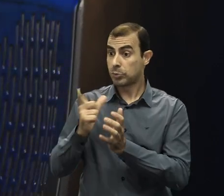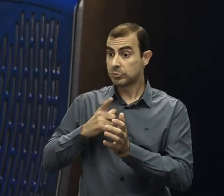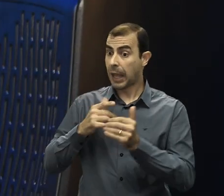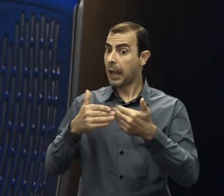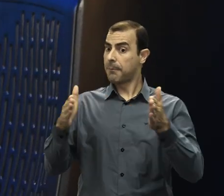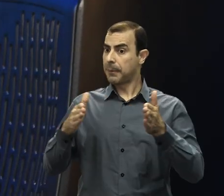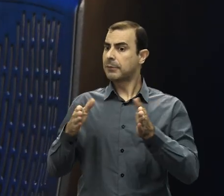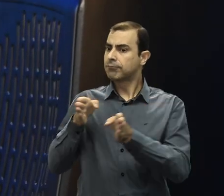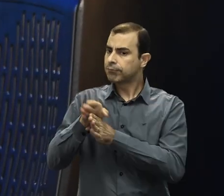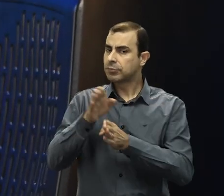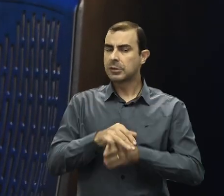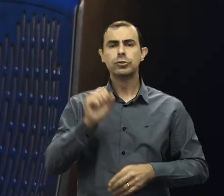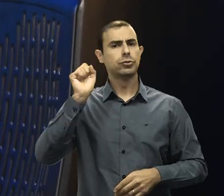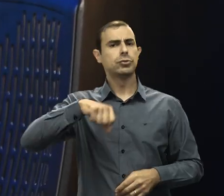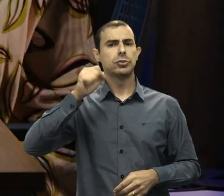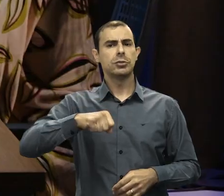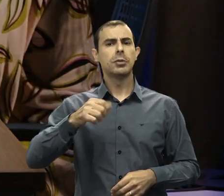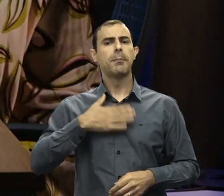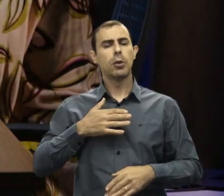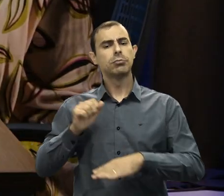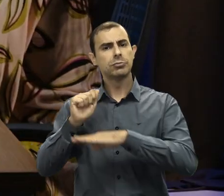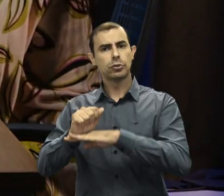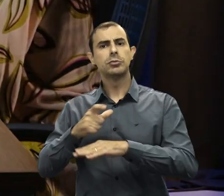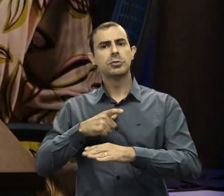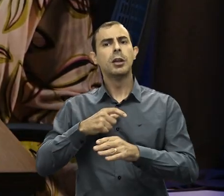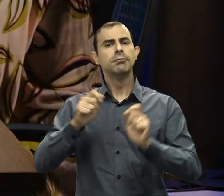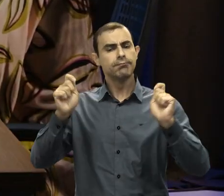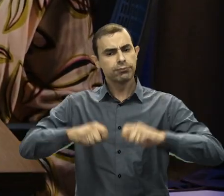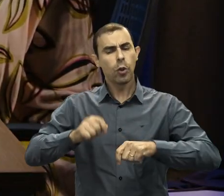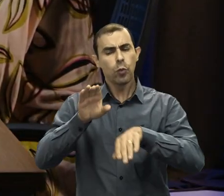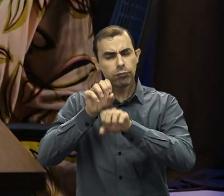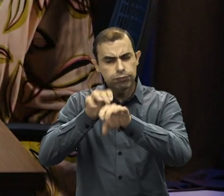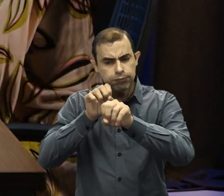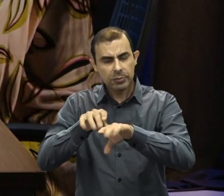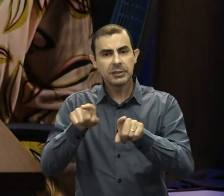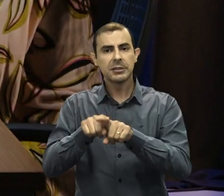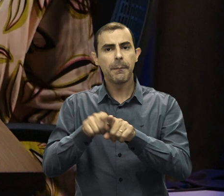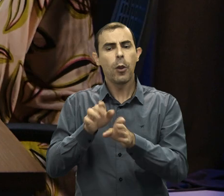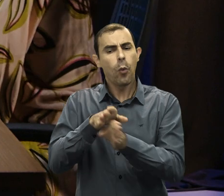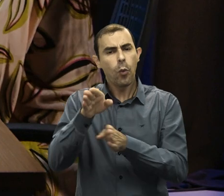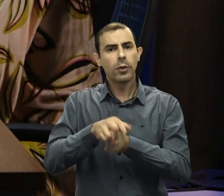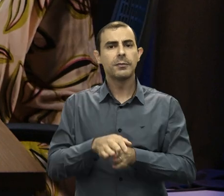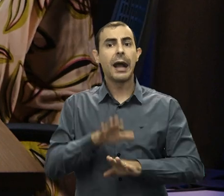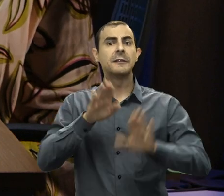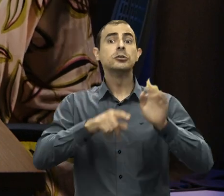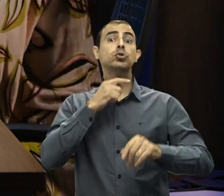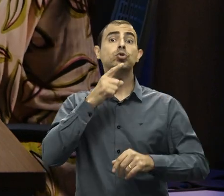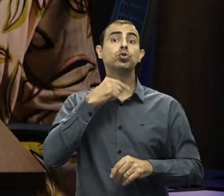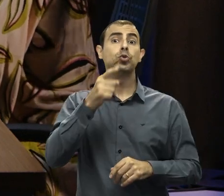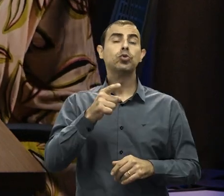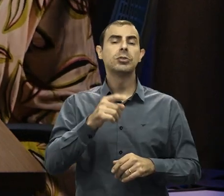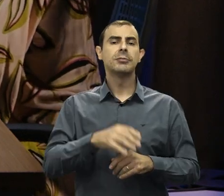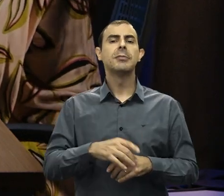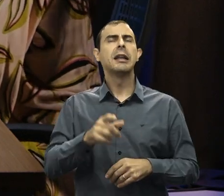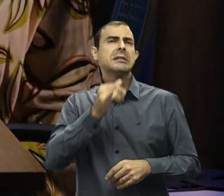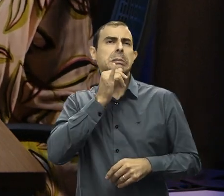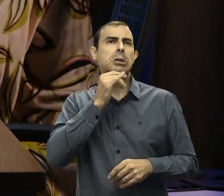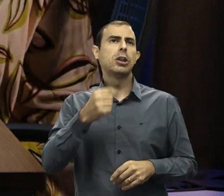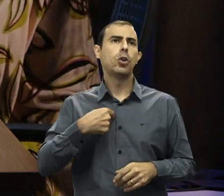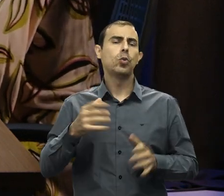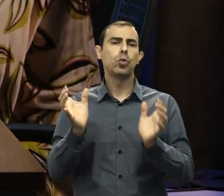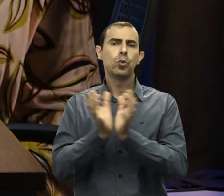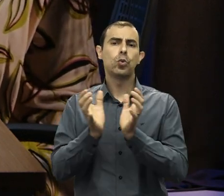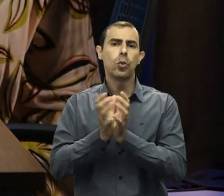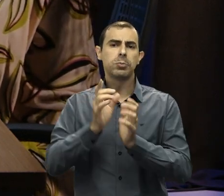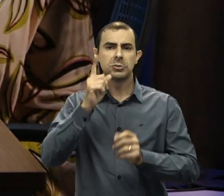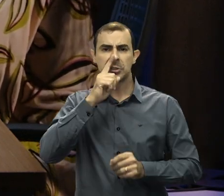capacitação. Exatamente, para capacitar e para orientar. Às vezes, dúvida, eu tenho um clube de mães lá